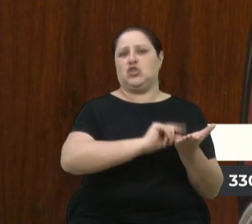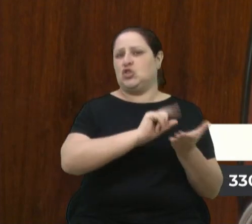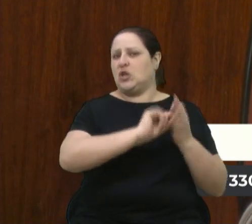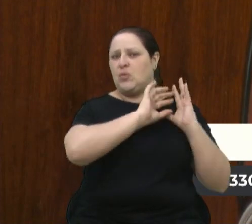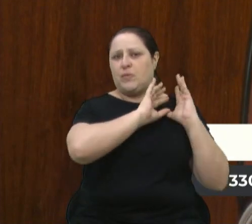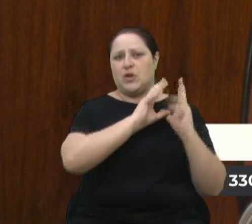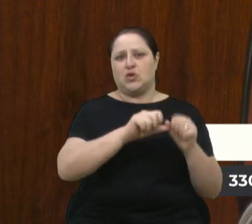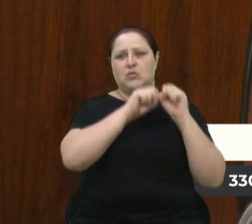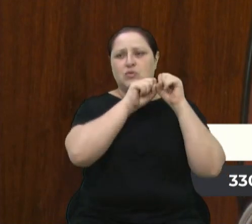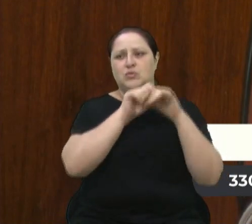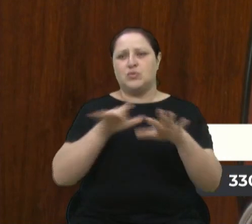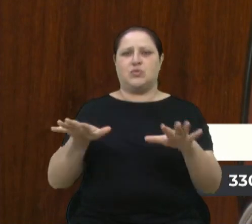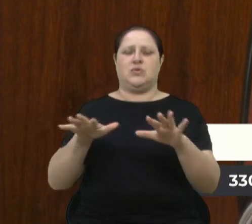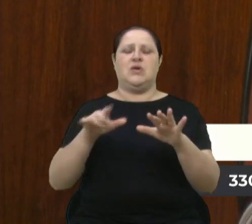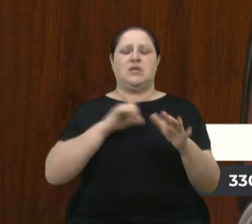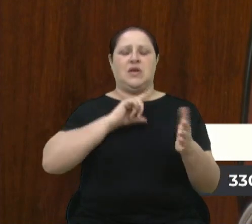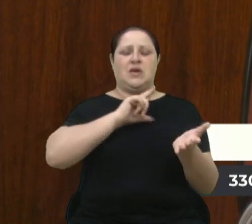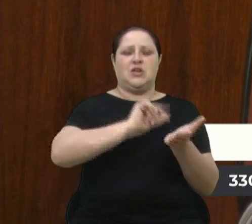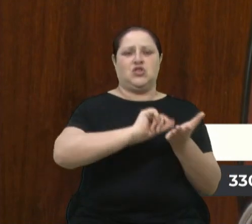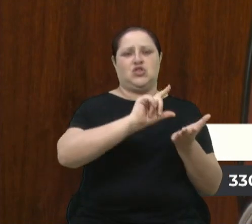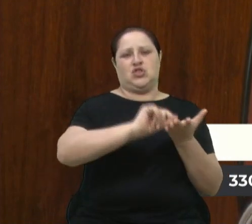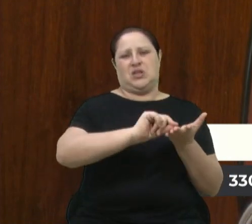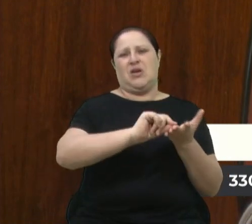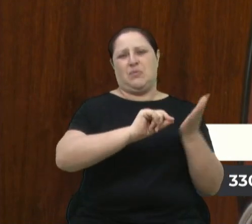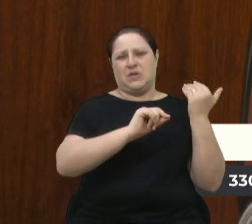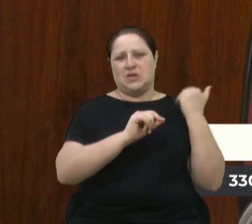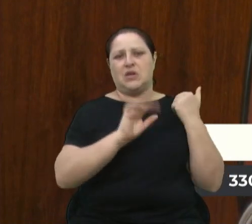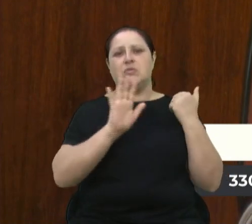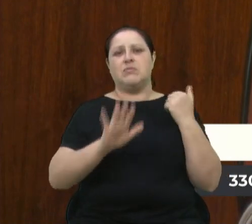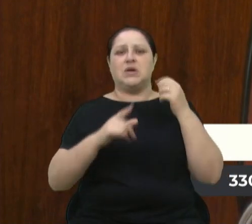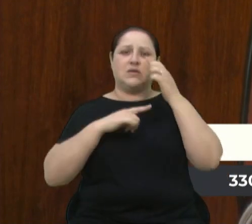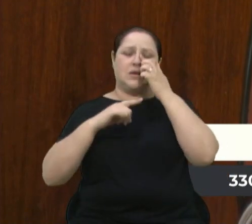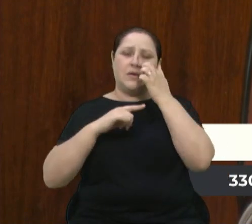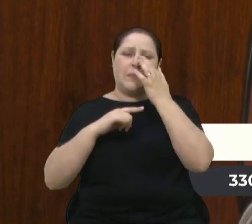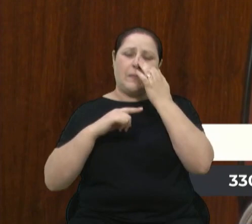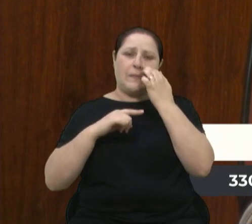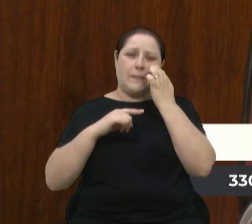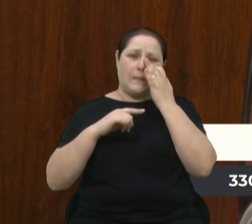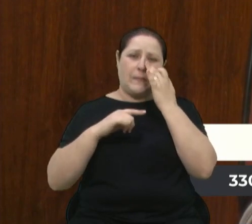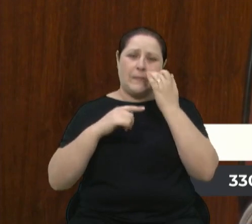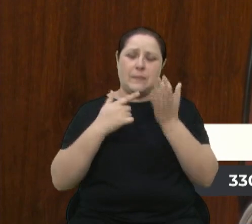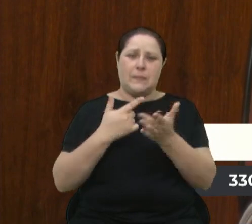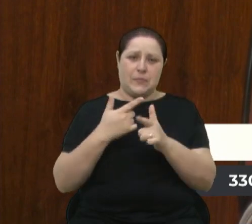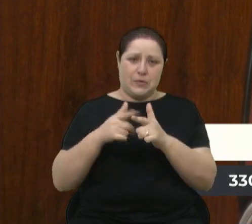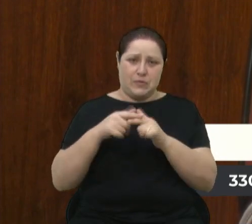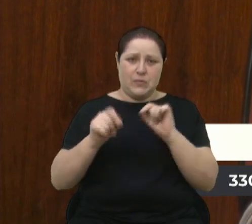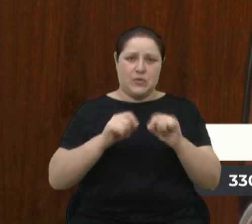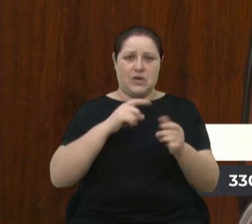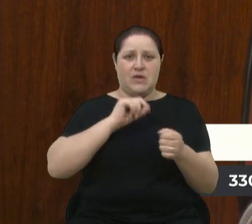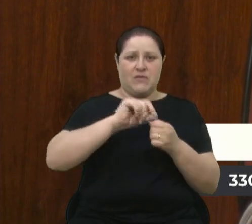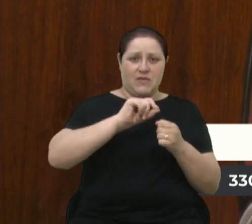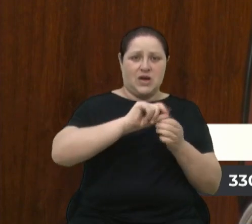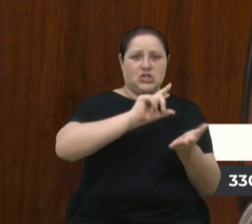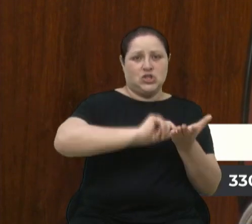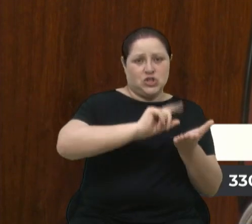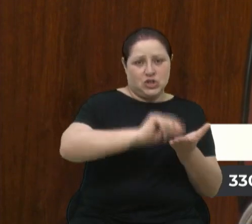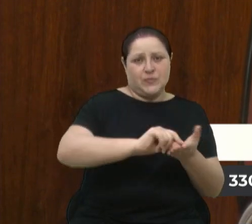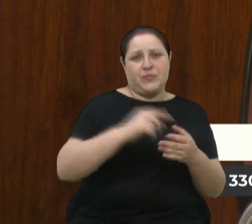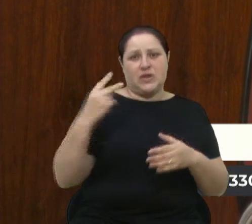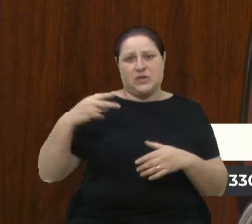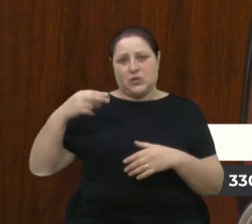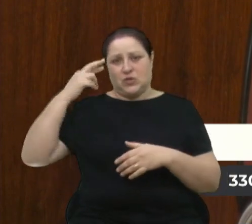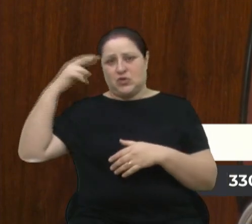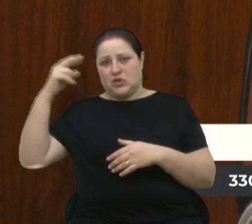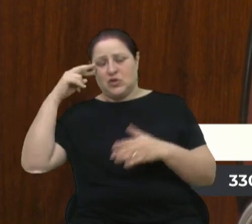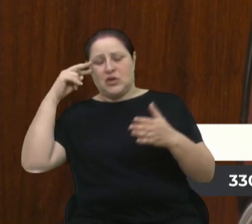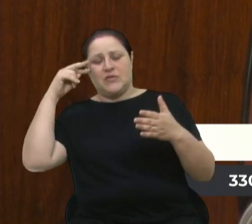todo mundo digitalizada. Mas nós ainda temos um problema, que se digitaliza, a vice-diretora